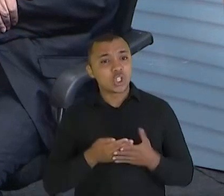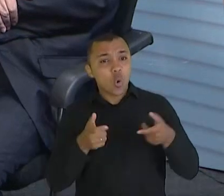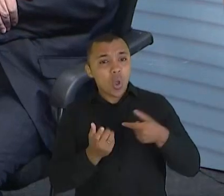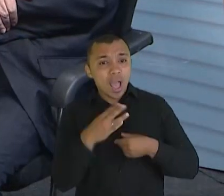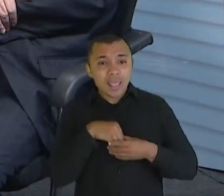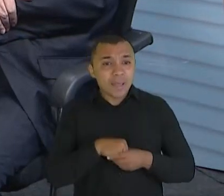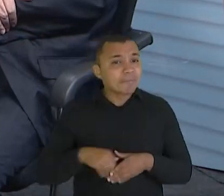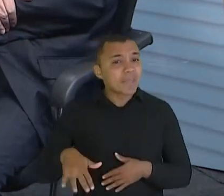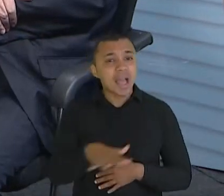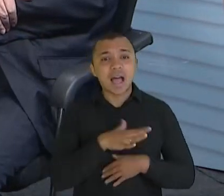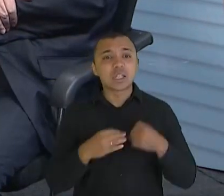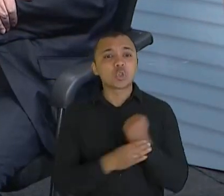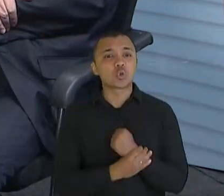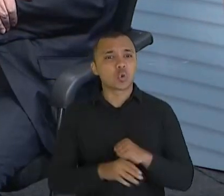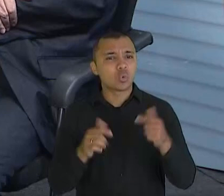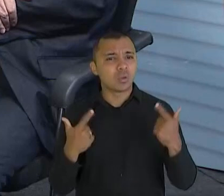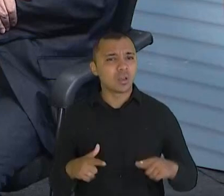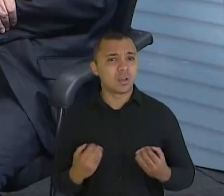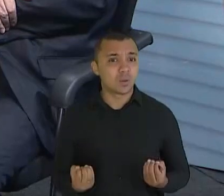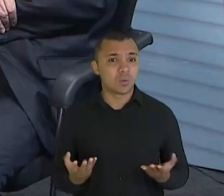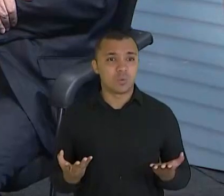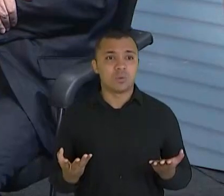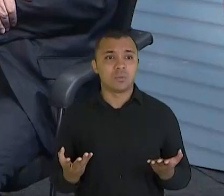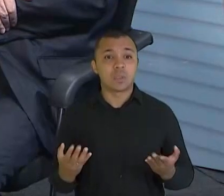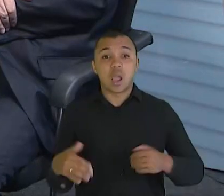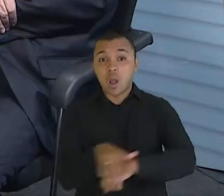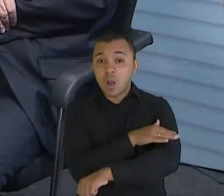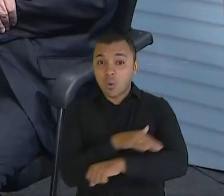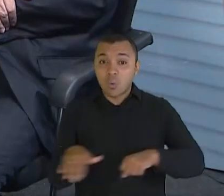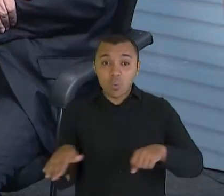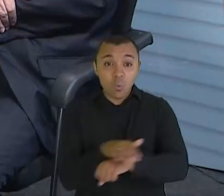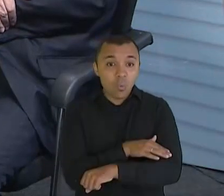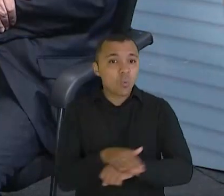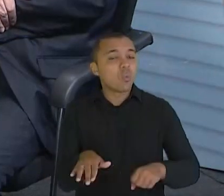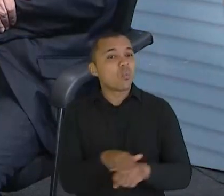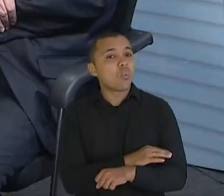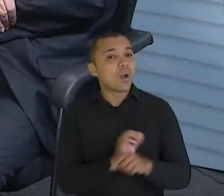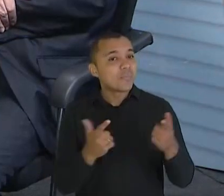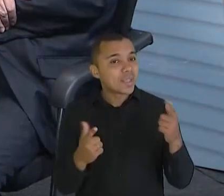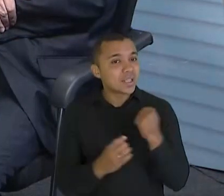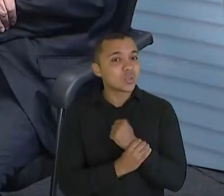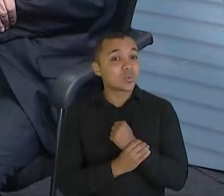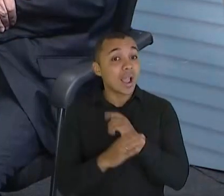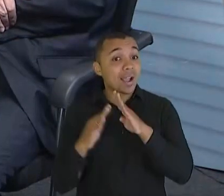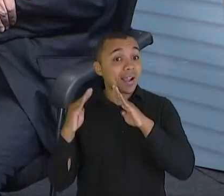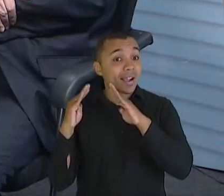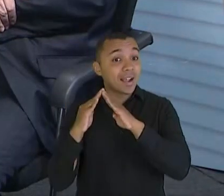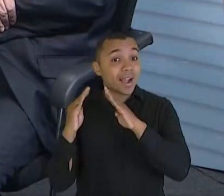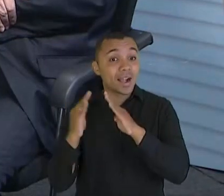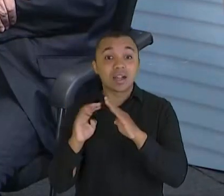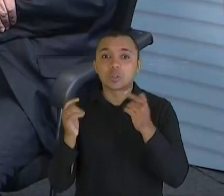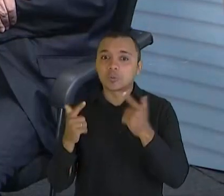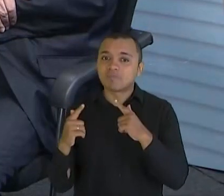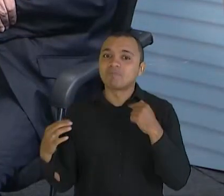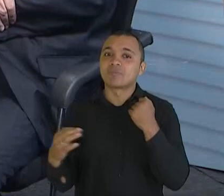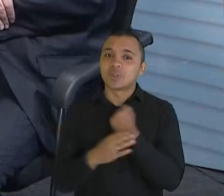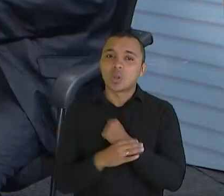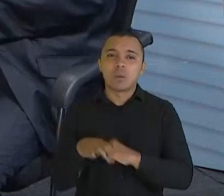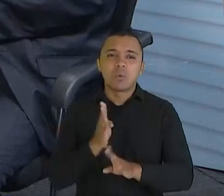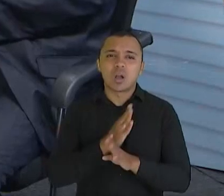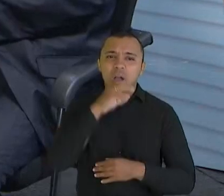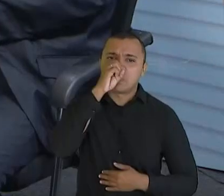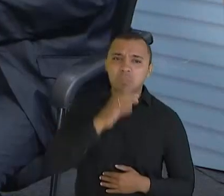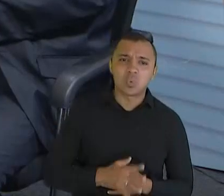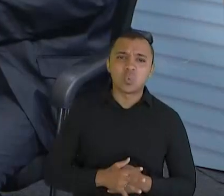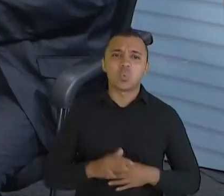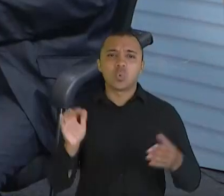né? Pensar que a própria casa, não é só a rua que é insegura, a casa pode ser insegura, porque existe o abuso, a violência